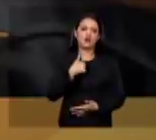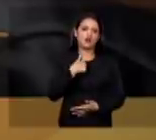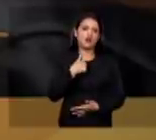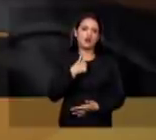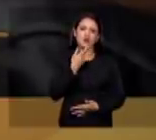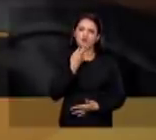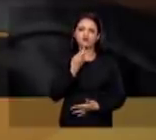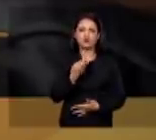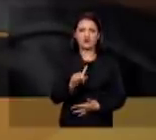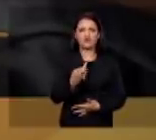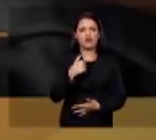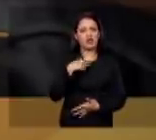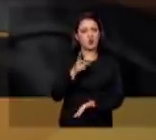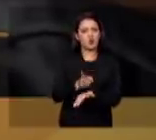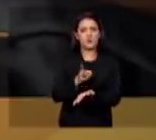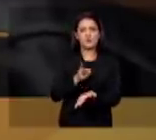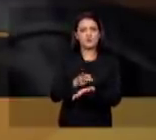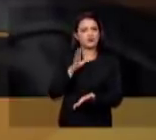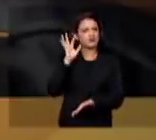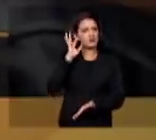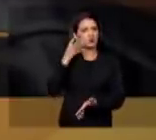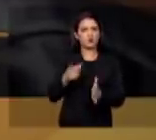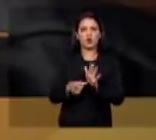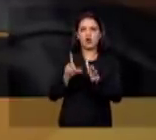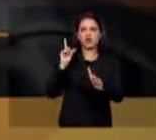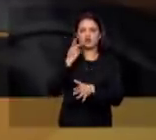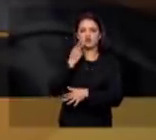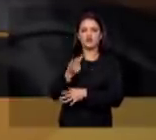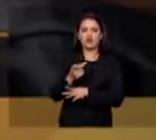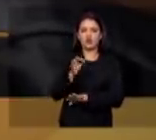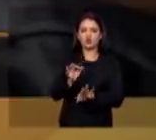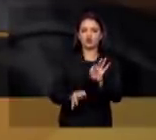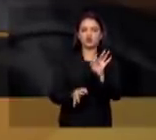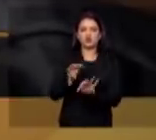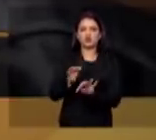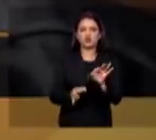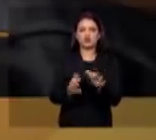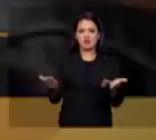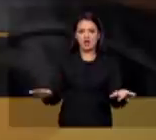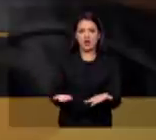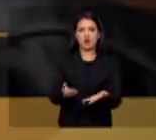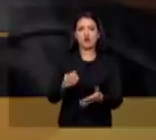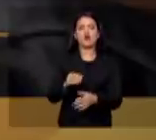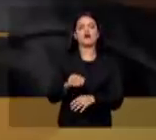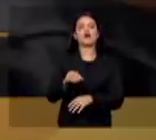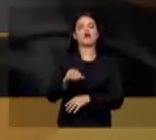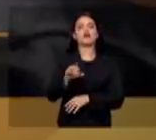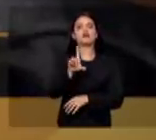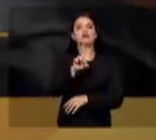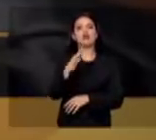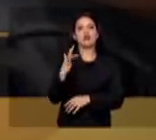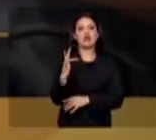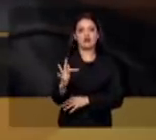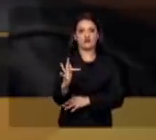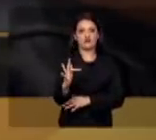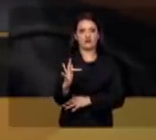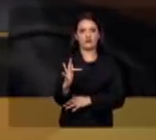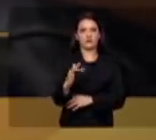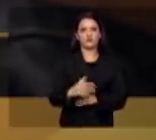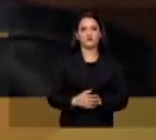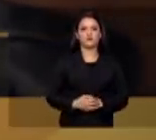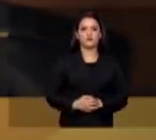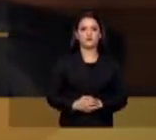que estou mantendo a posição que trouxe no voto de ter como juízo destinatário a Justiça Federal do Distrito